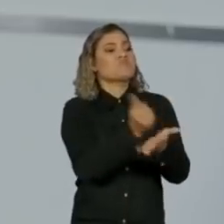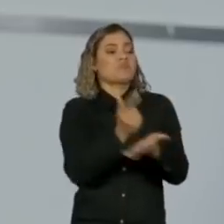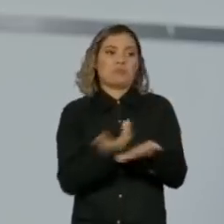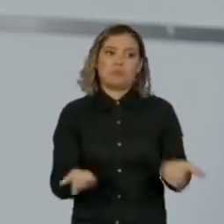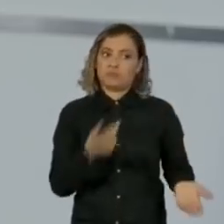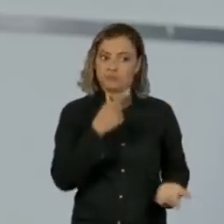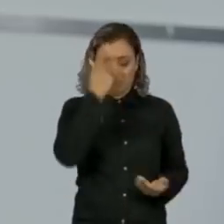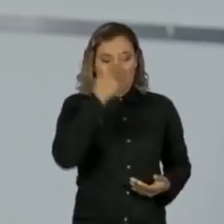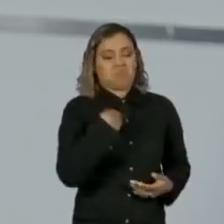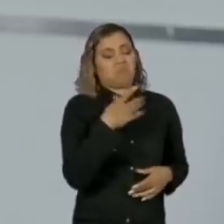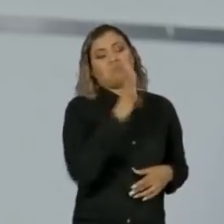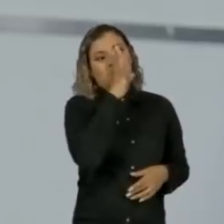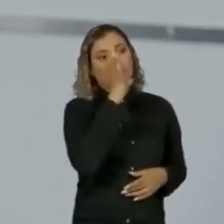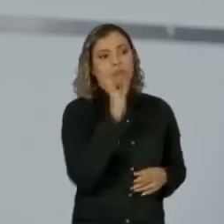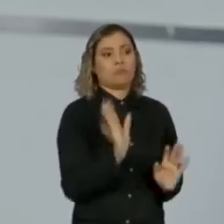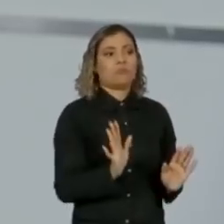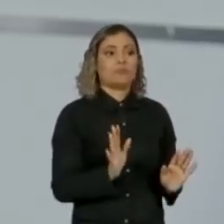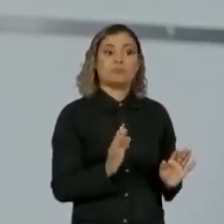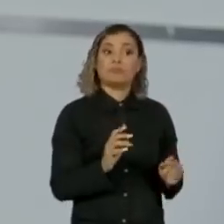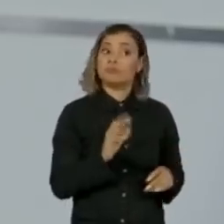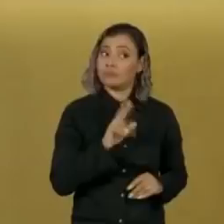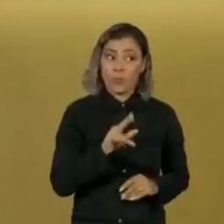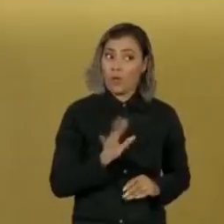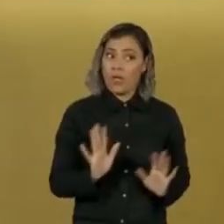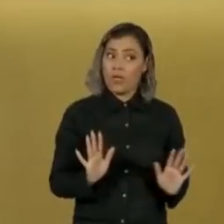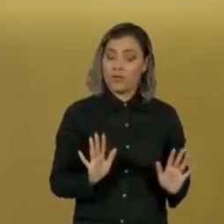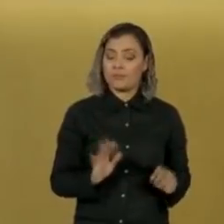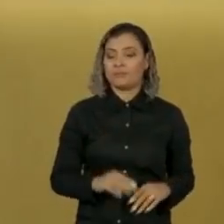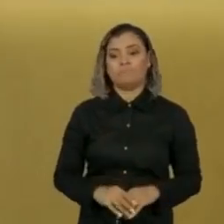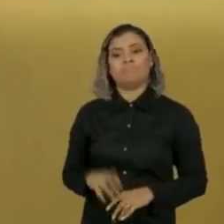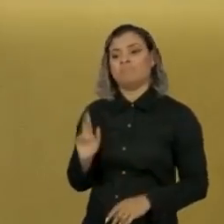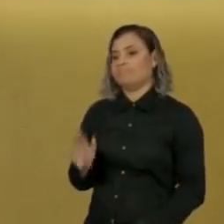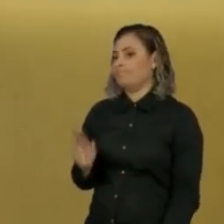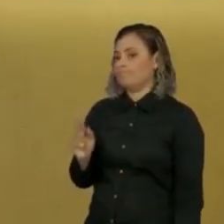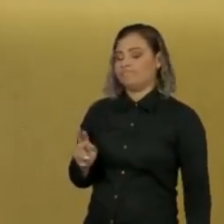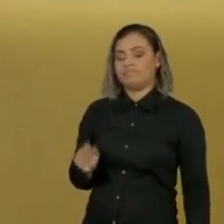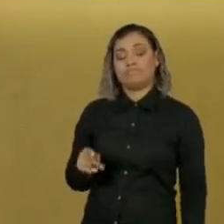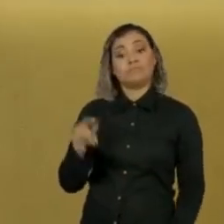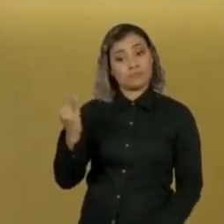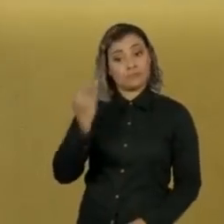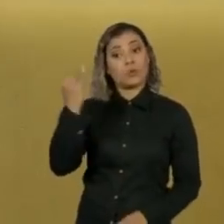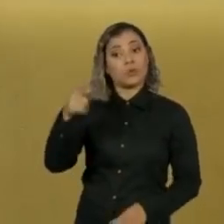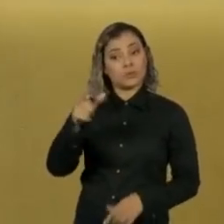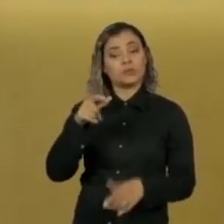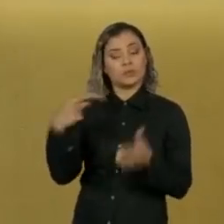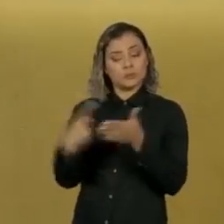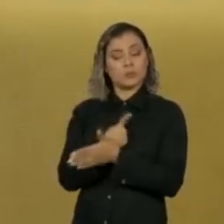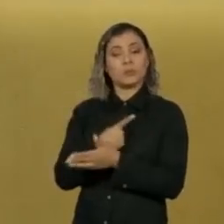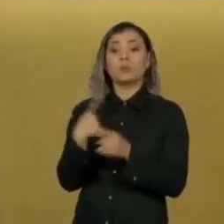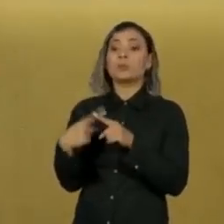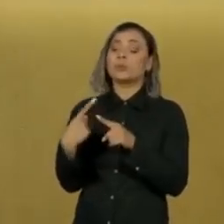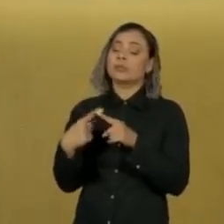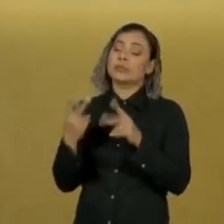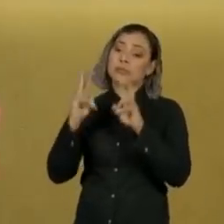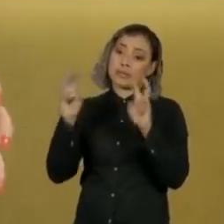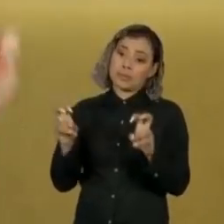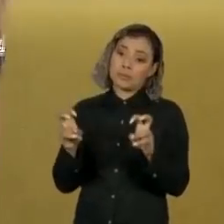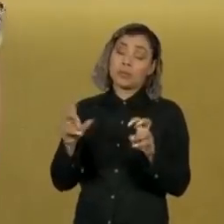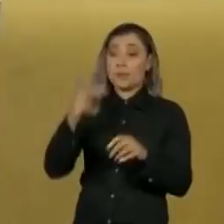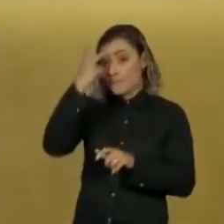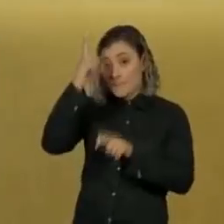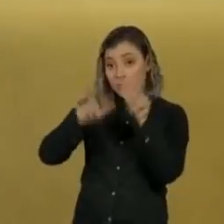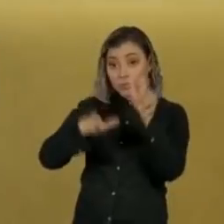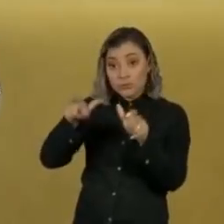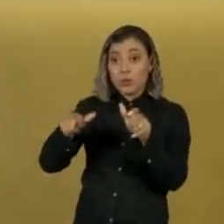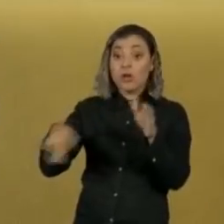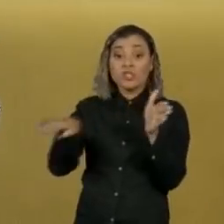muito mal. Ah, é um remedinho leve. Não é assim, né? Não é assim. Esse é um outro ponto bem interessante. Por quê? Porque quando o indivíduo